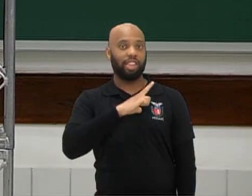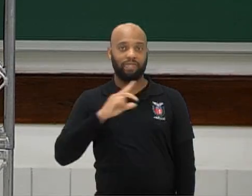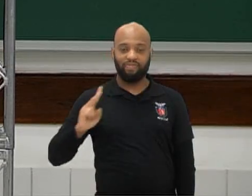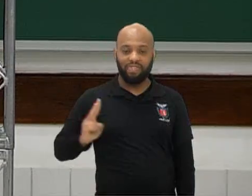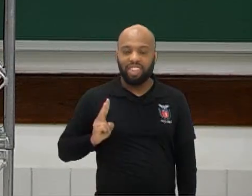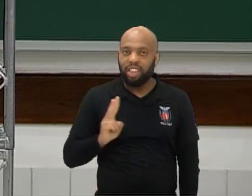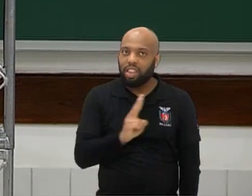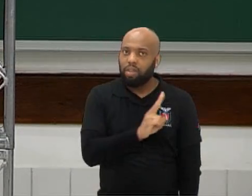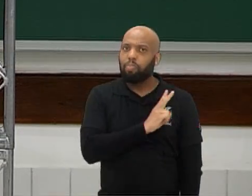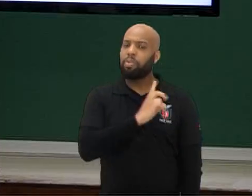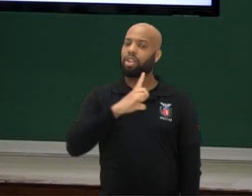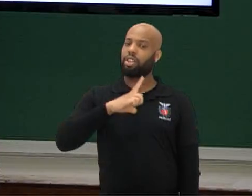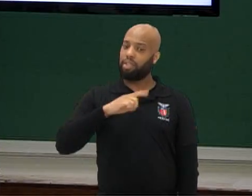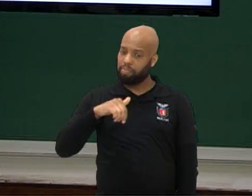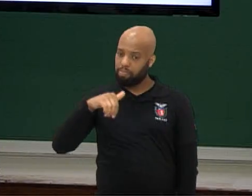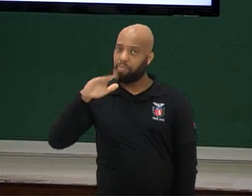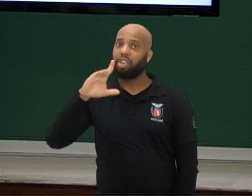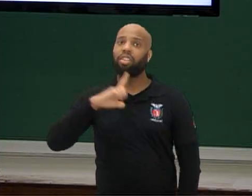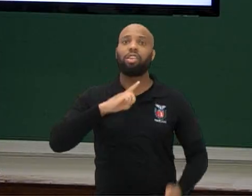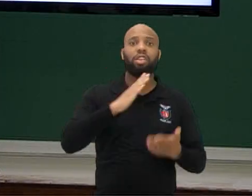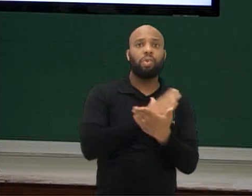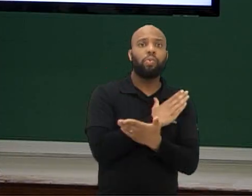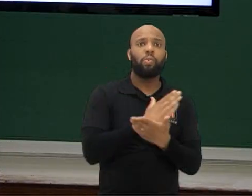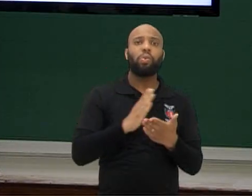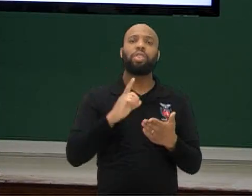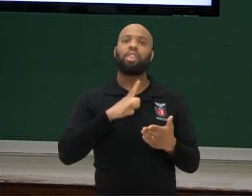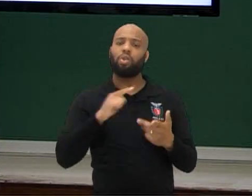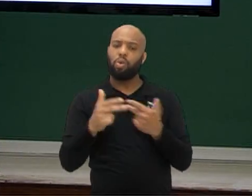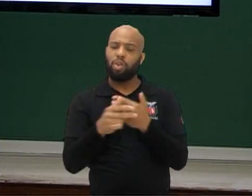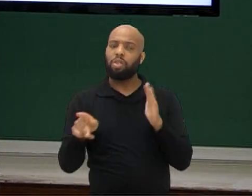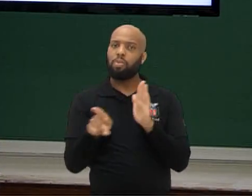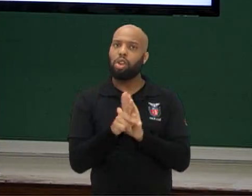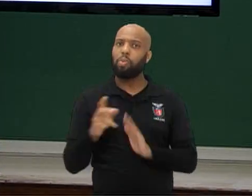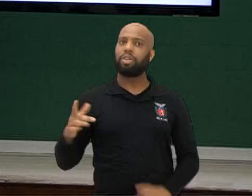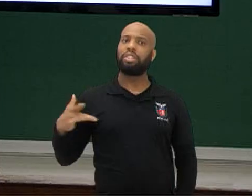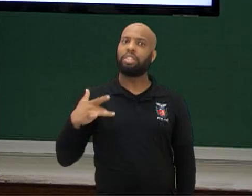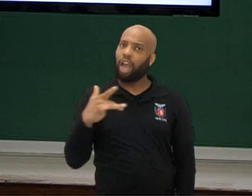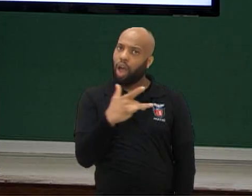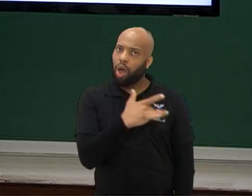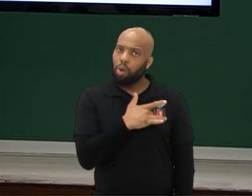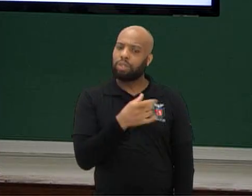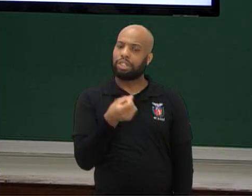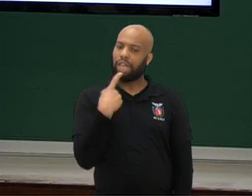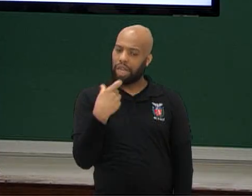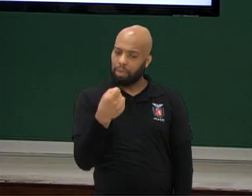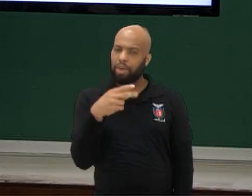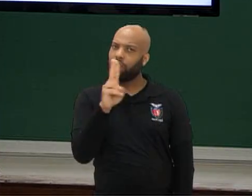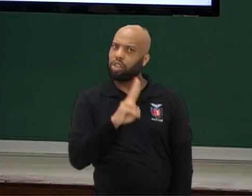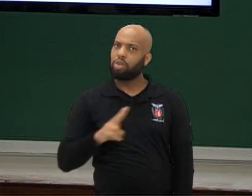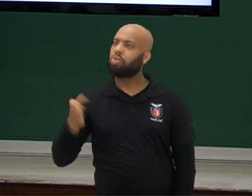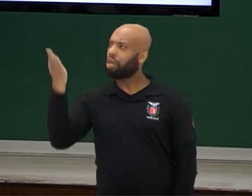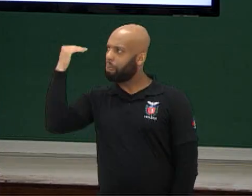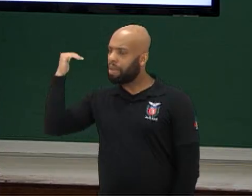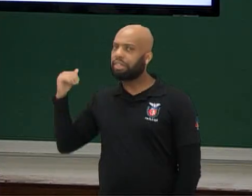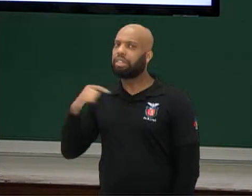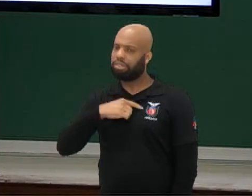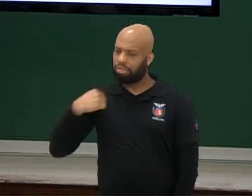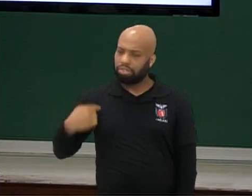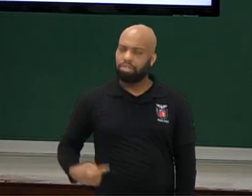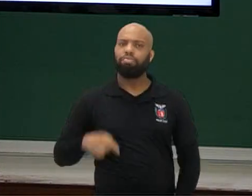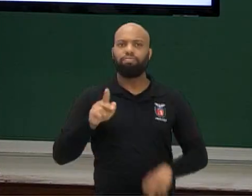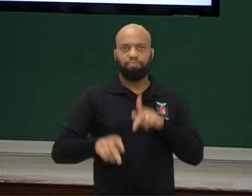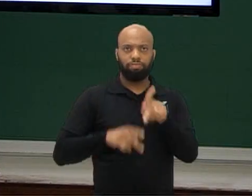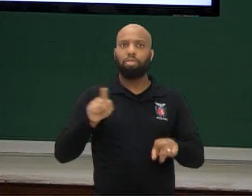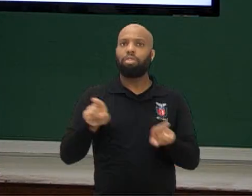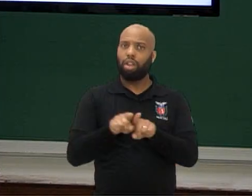minerais. Alguns, pessoal, chegam a ter propriedades medicinais que são usadas lá desde a antiguidade pelos povos chineses. Então,